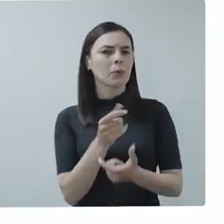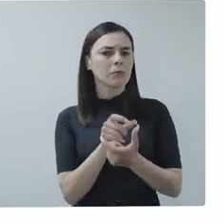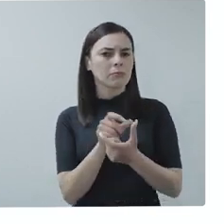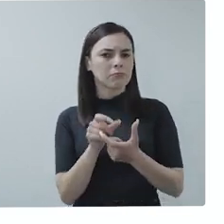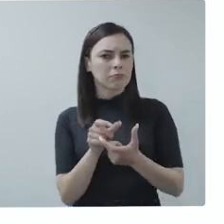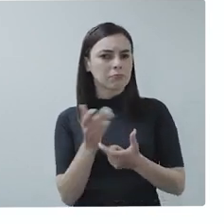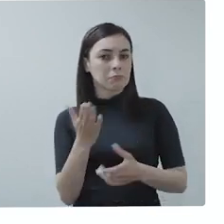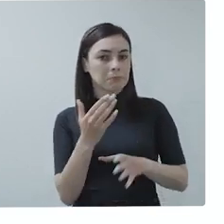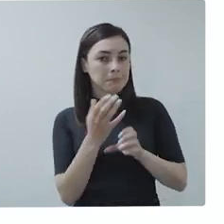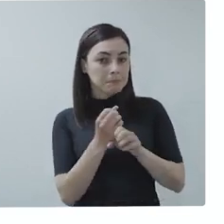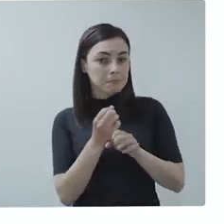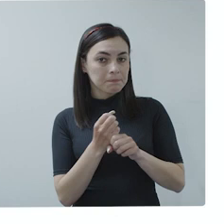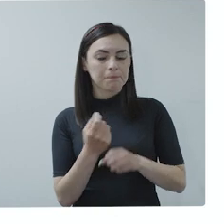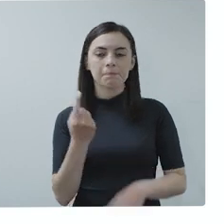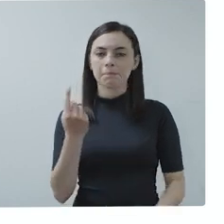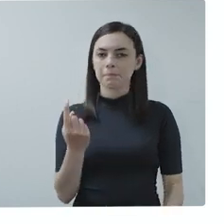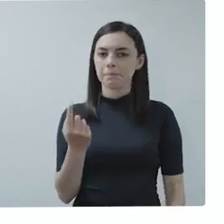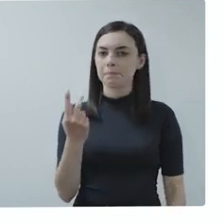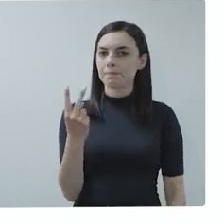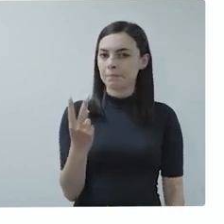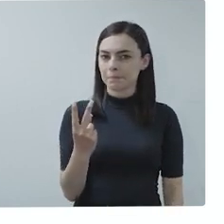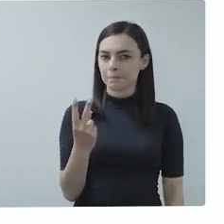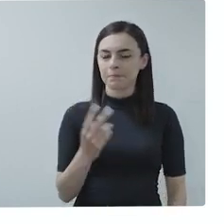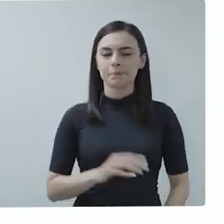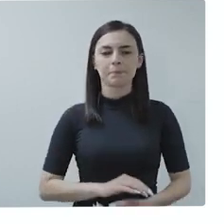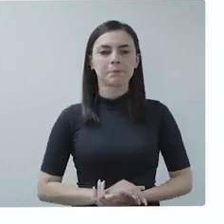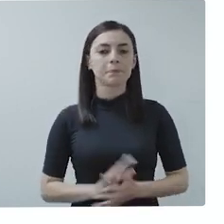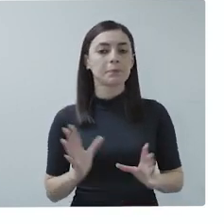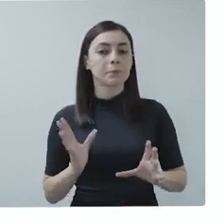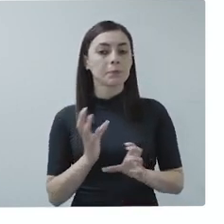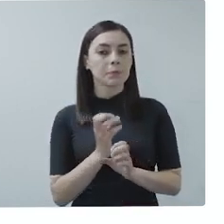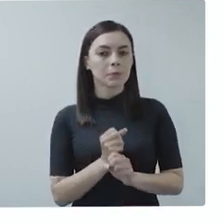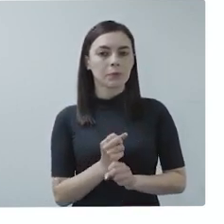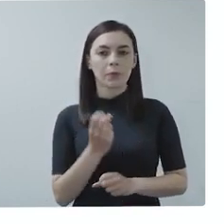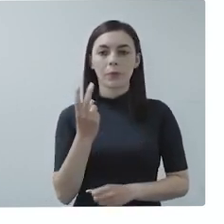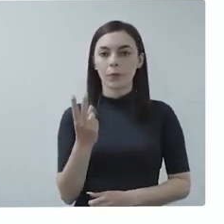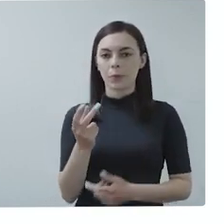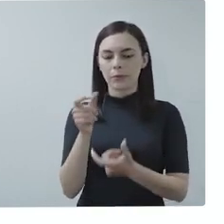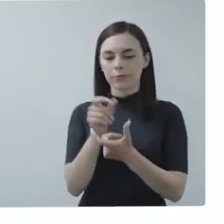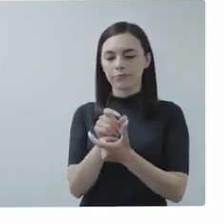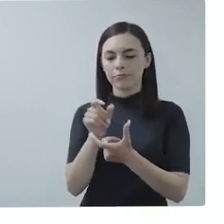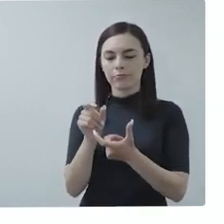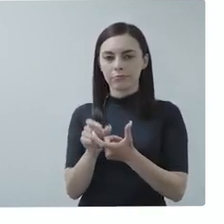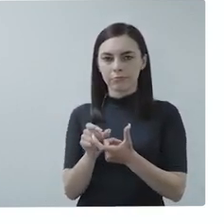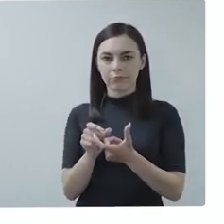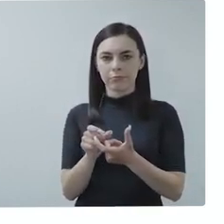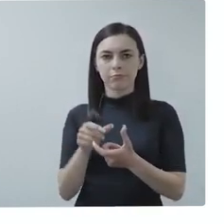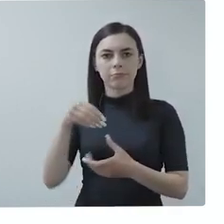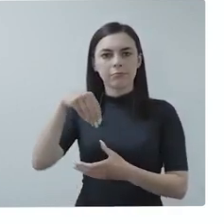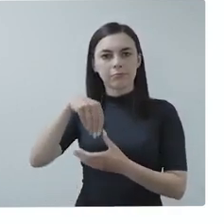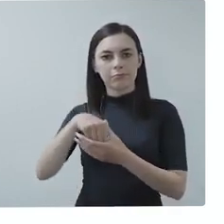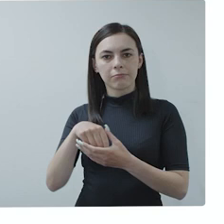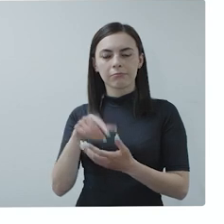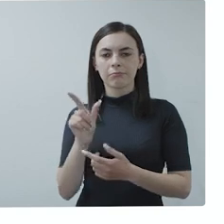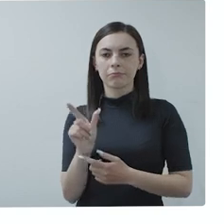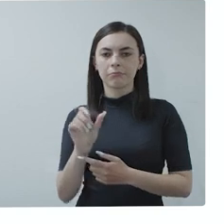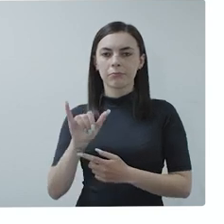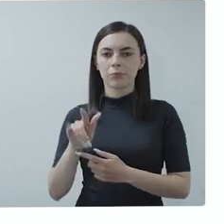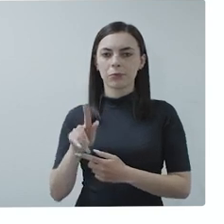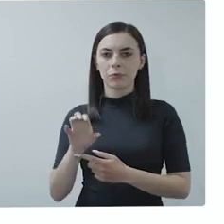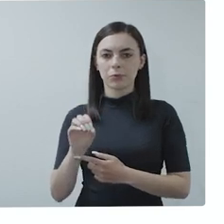contar? Uma, duas. Então, nós temos duas sílabas na palavra jogo.